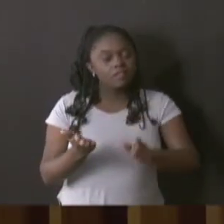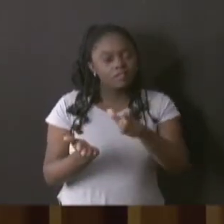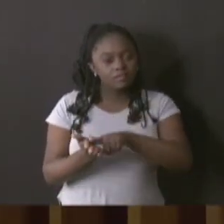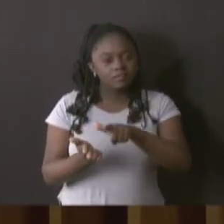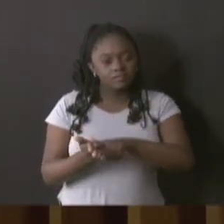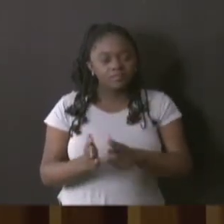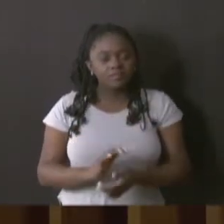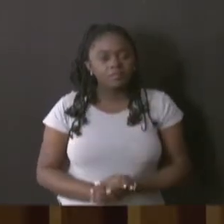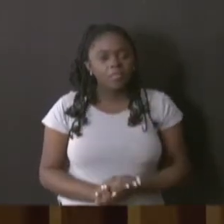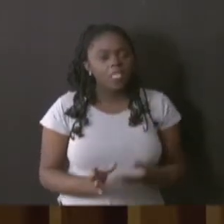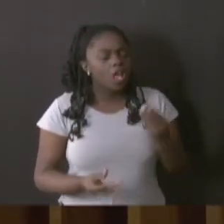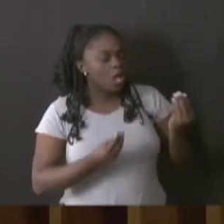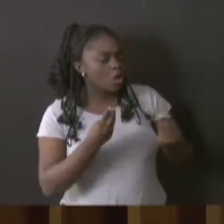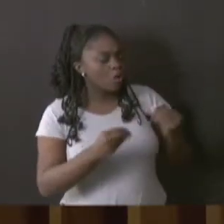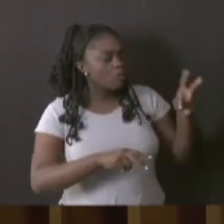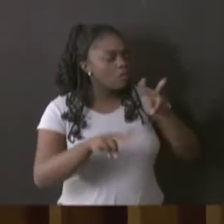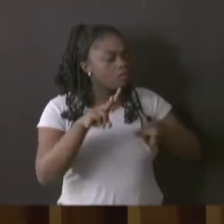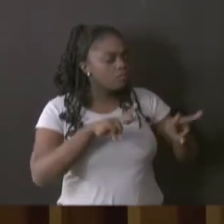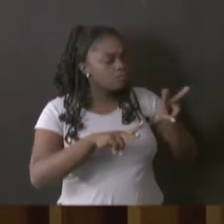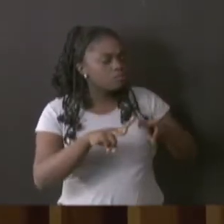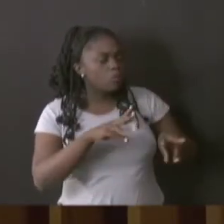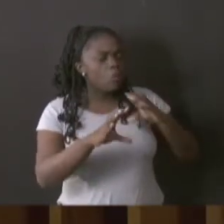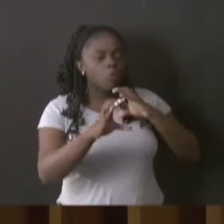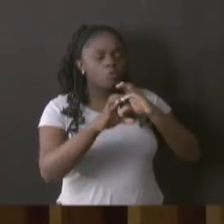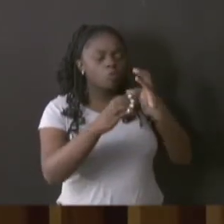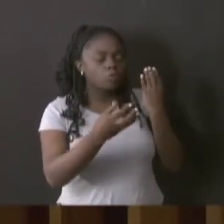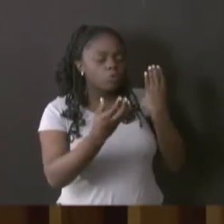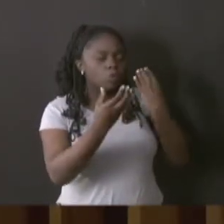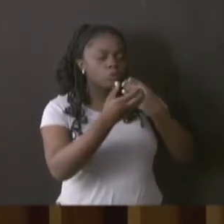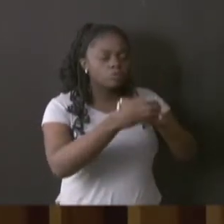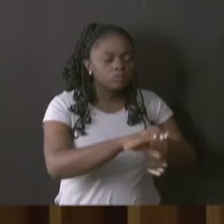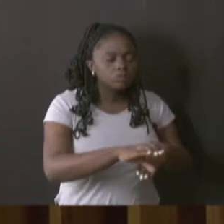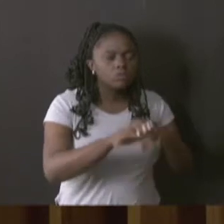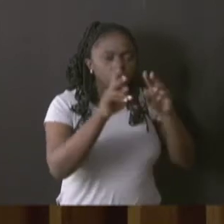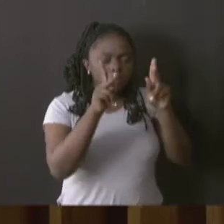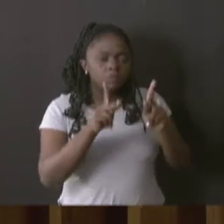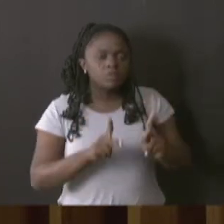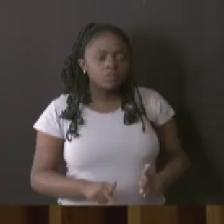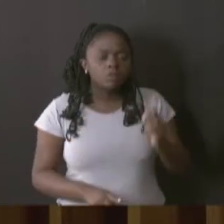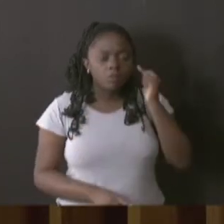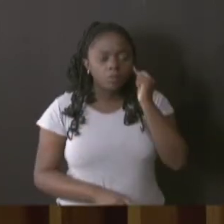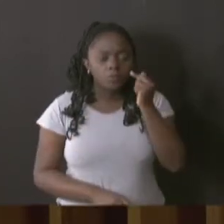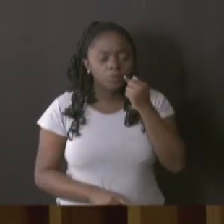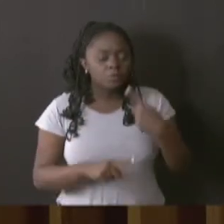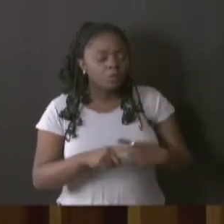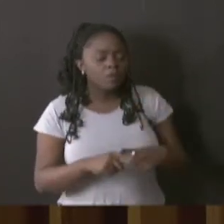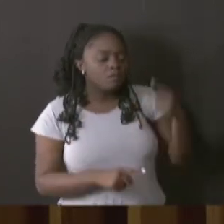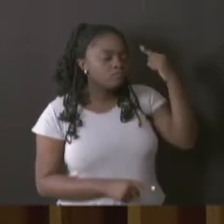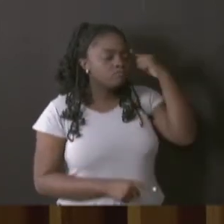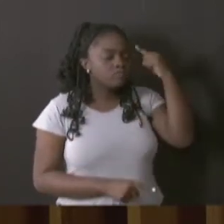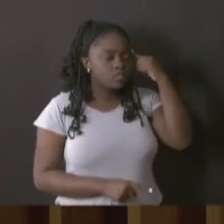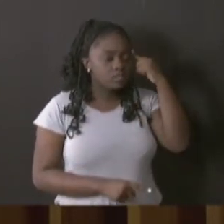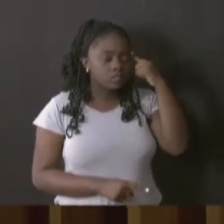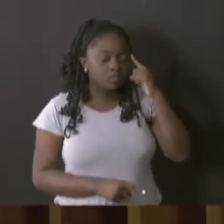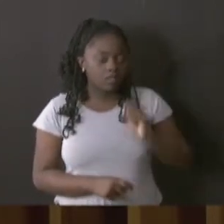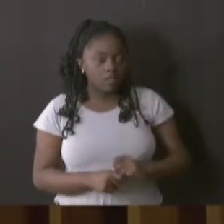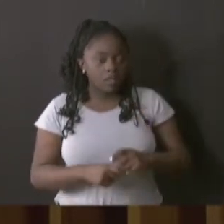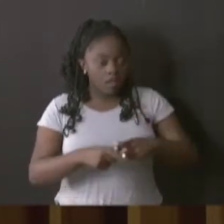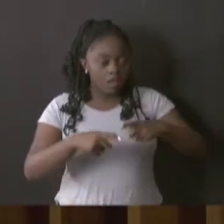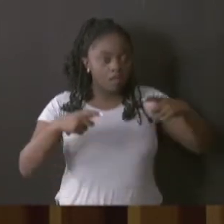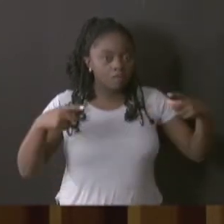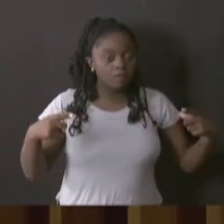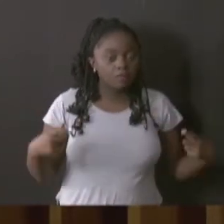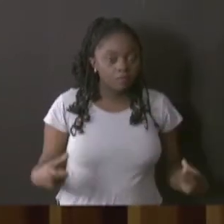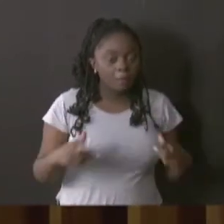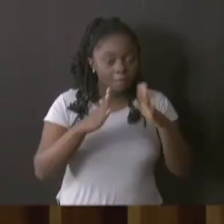Como são feitas as avaliações, por exemplo, em concurso? De candidatos que são surdos. Porque eu fico imaginando, a maioria dos concursos pede uma